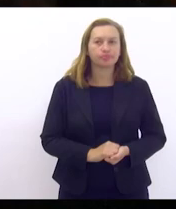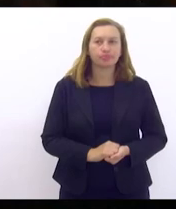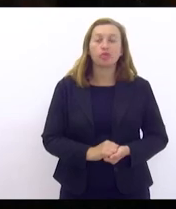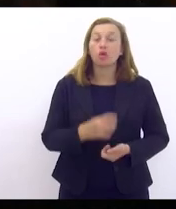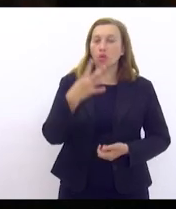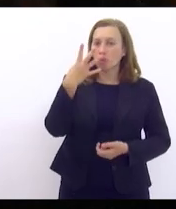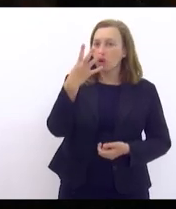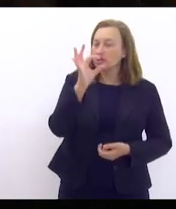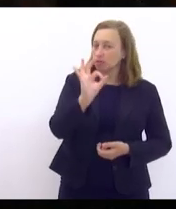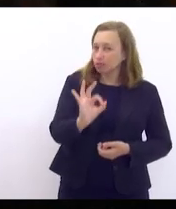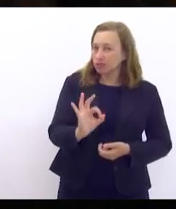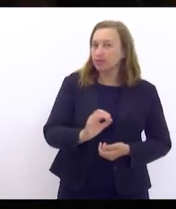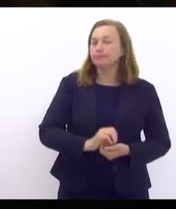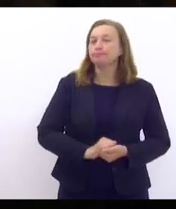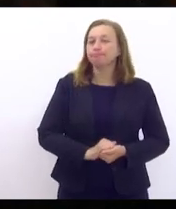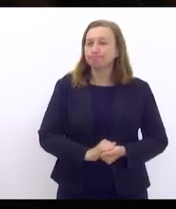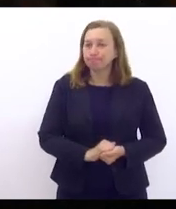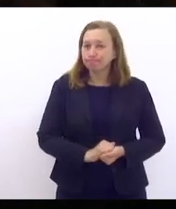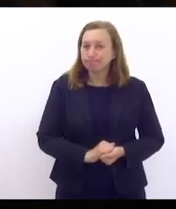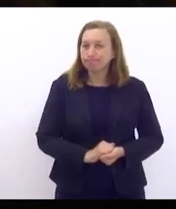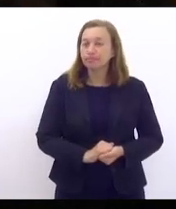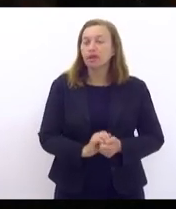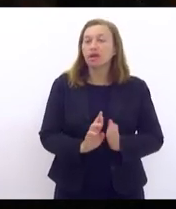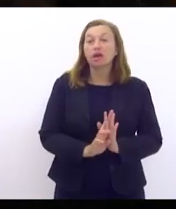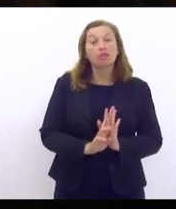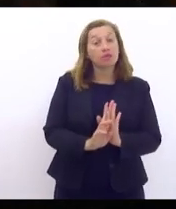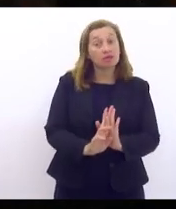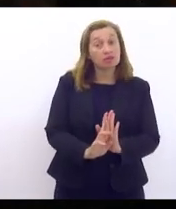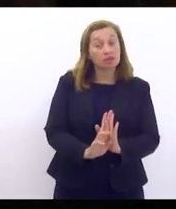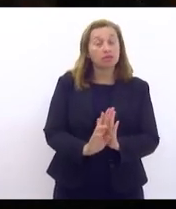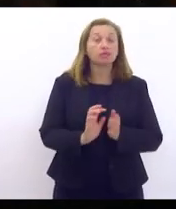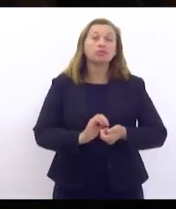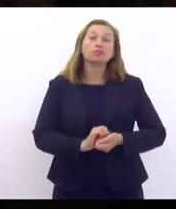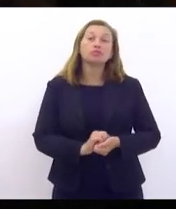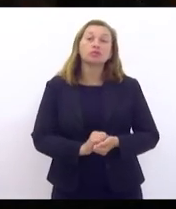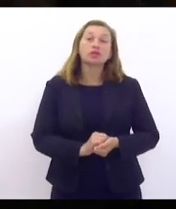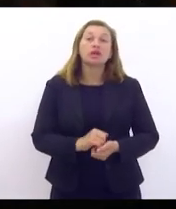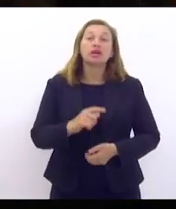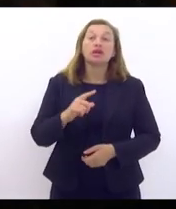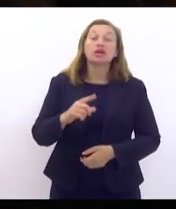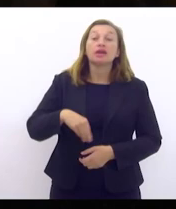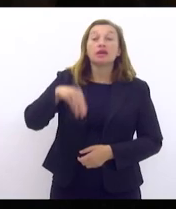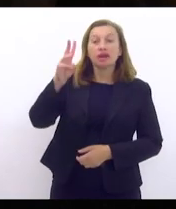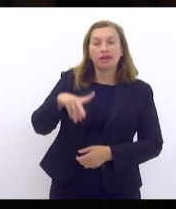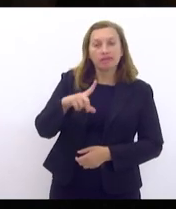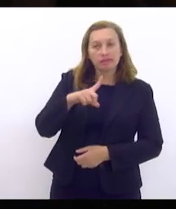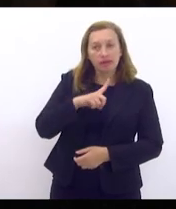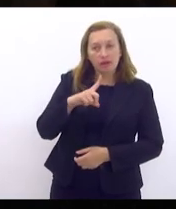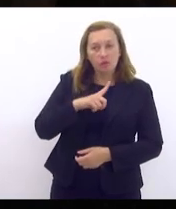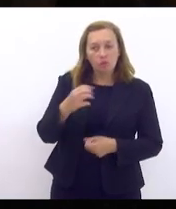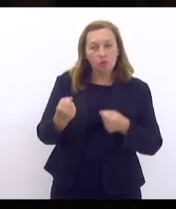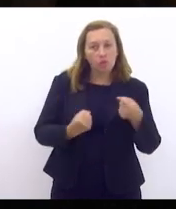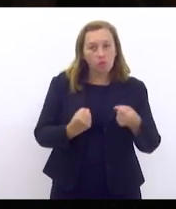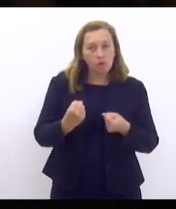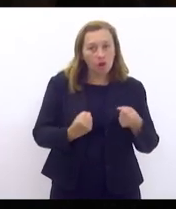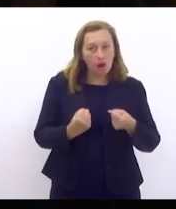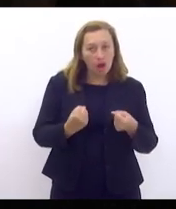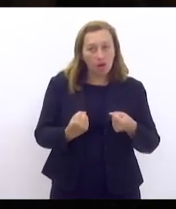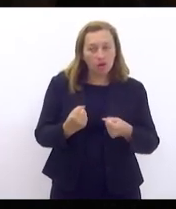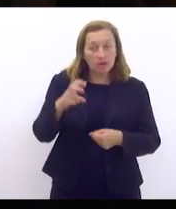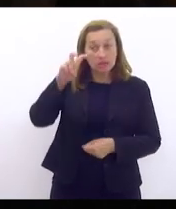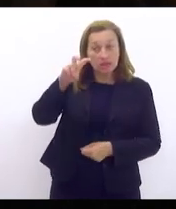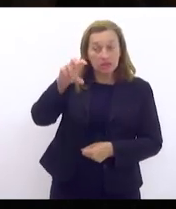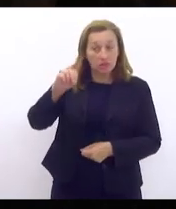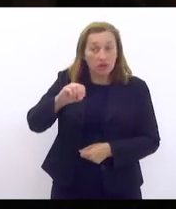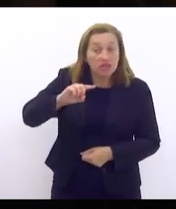quatro por cento sua representa dizer quem tem um Modesto veículo de 50